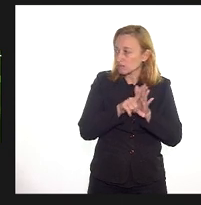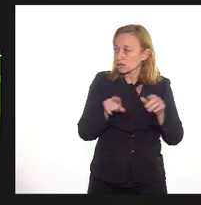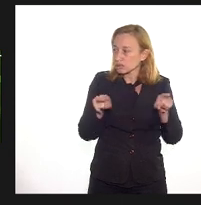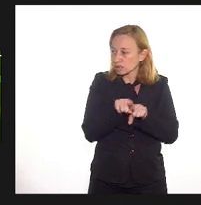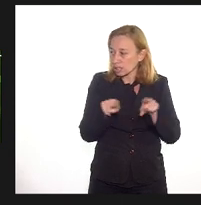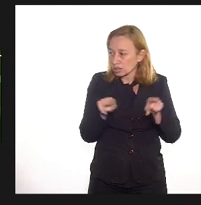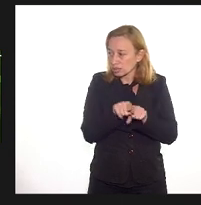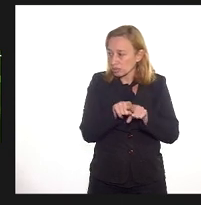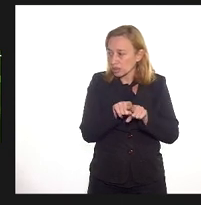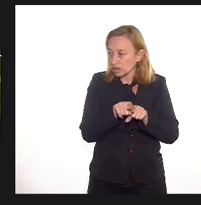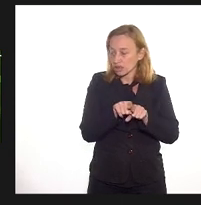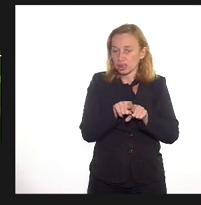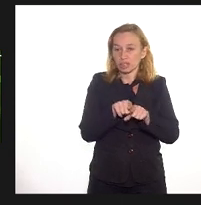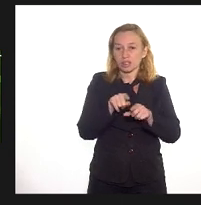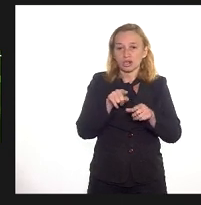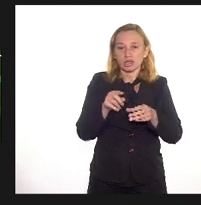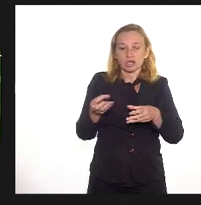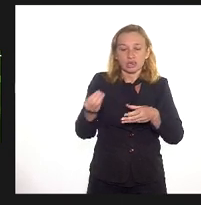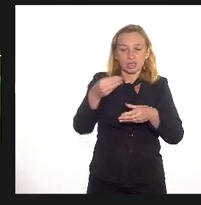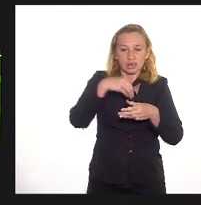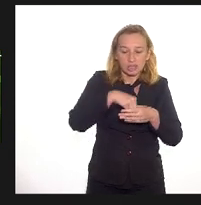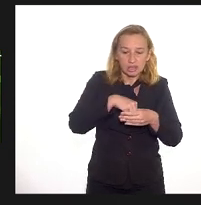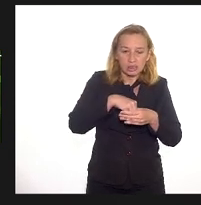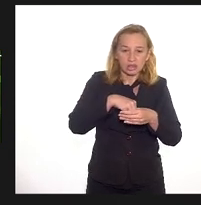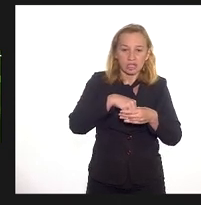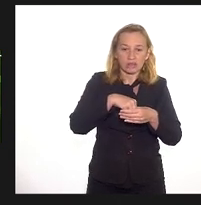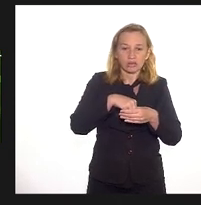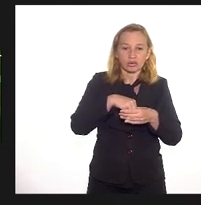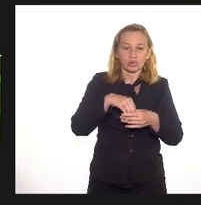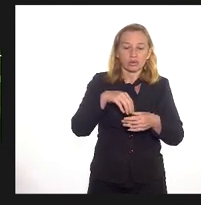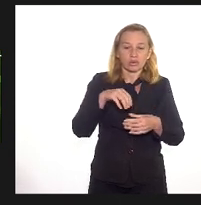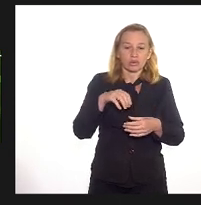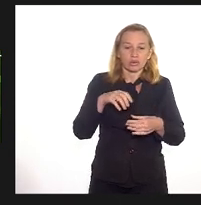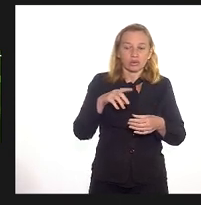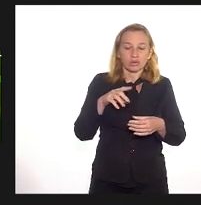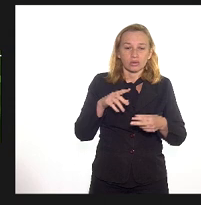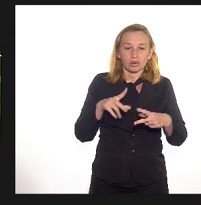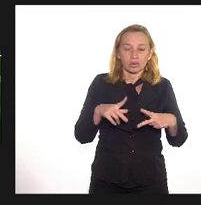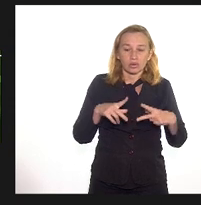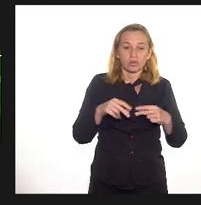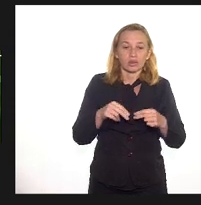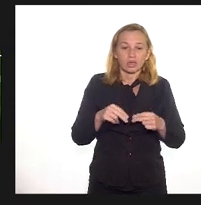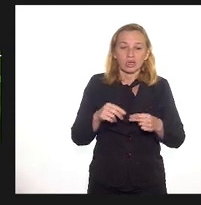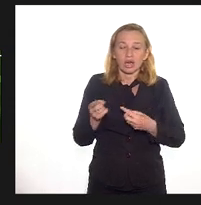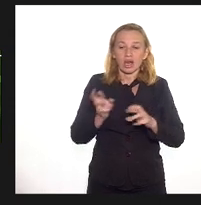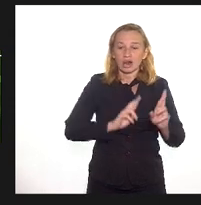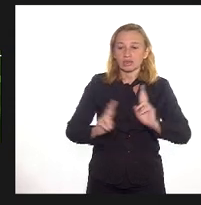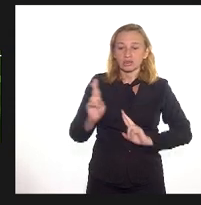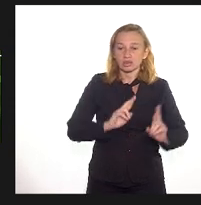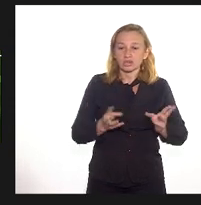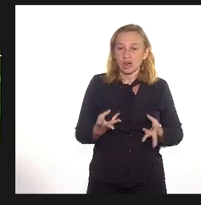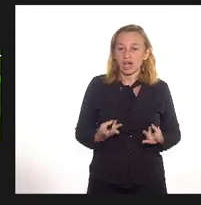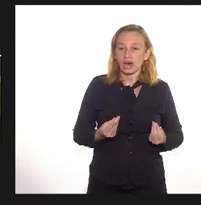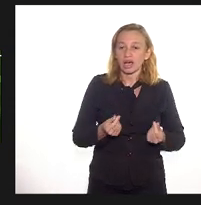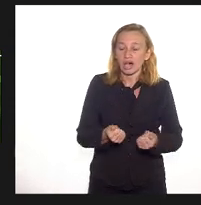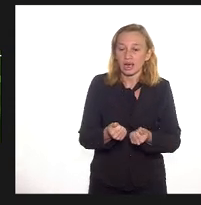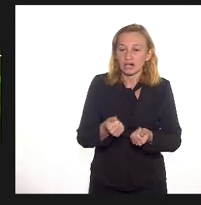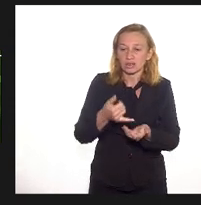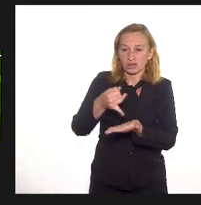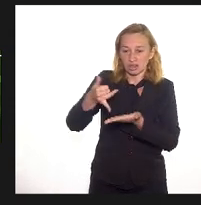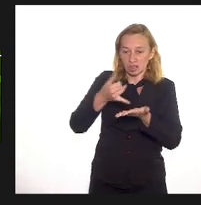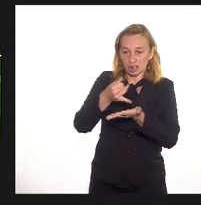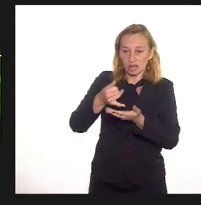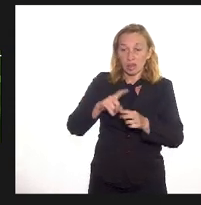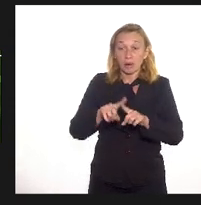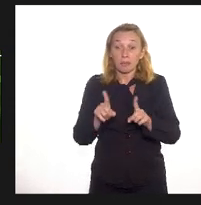também incorpora os bens quando relacionados a gastos capitalizados, a ativos,